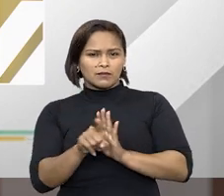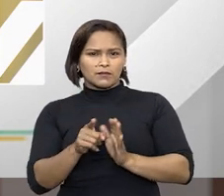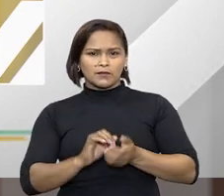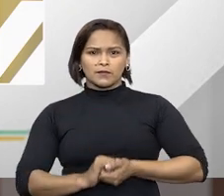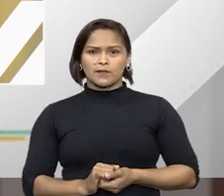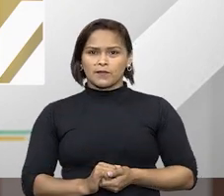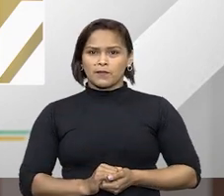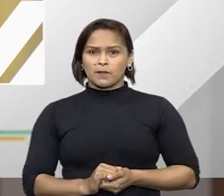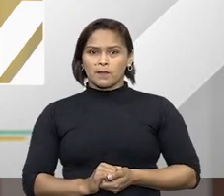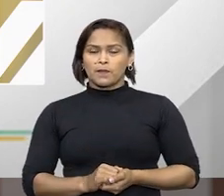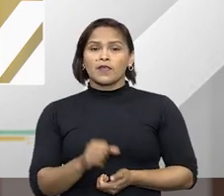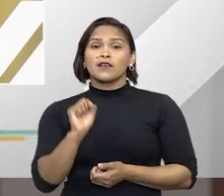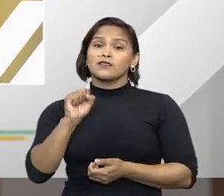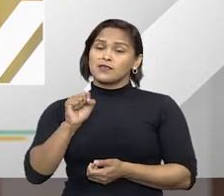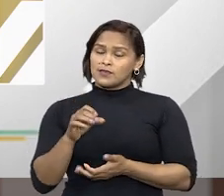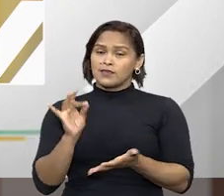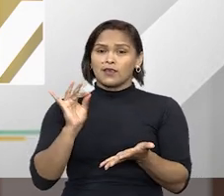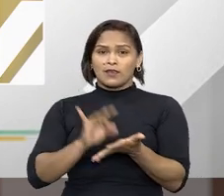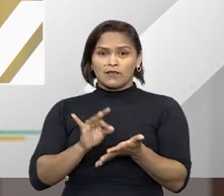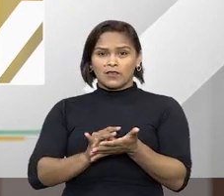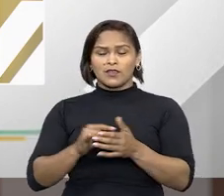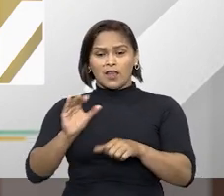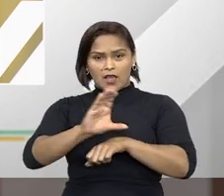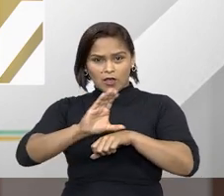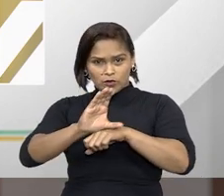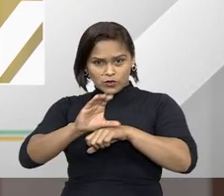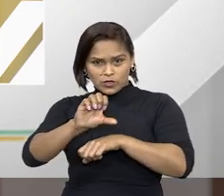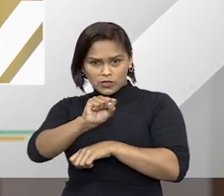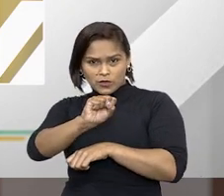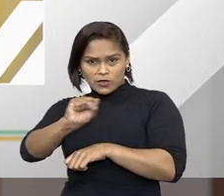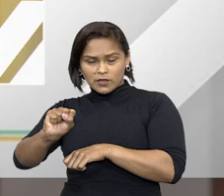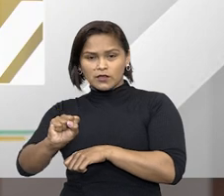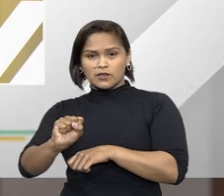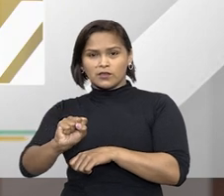Na verdade, a Constituição de 88